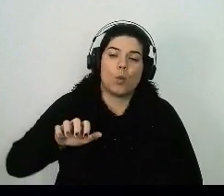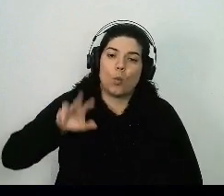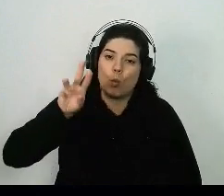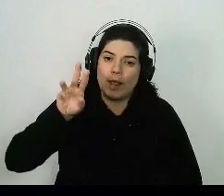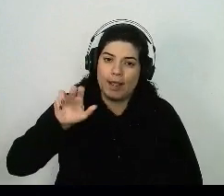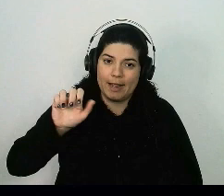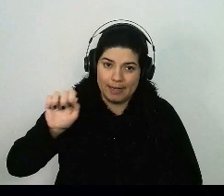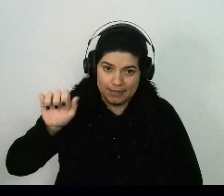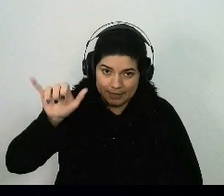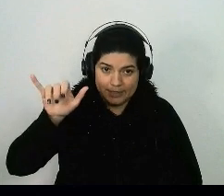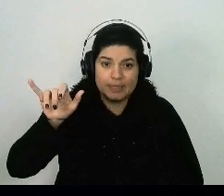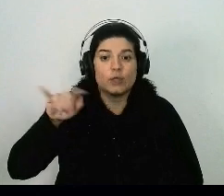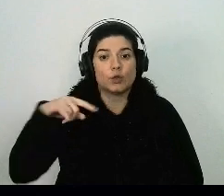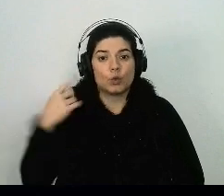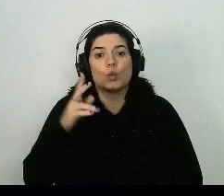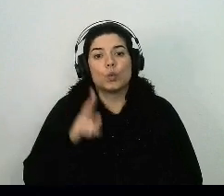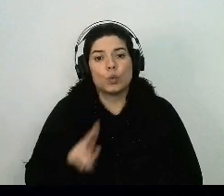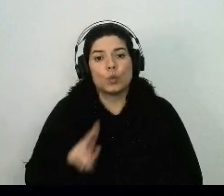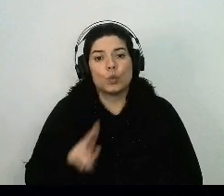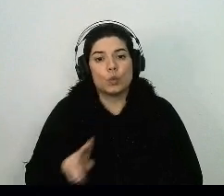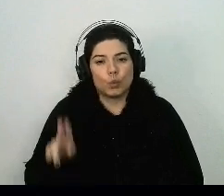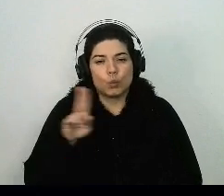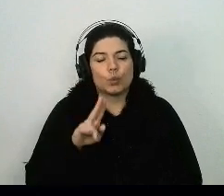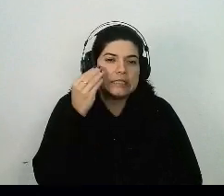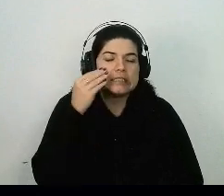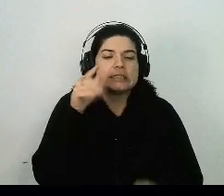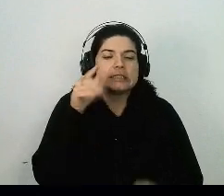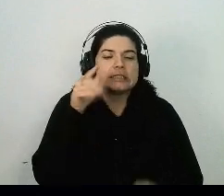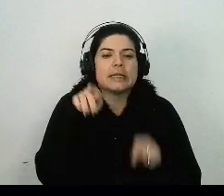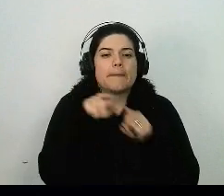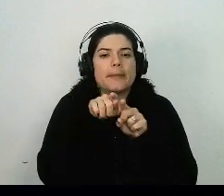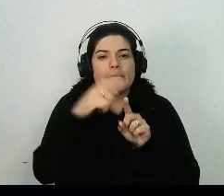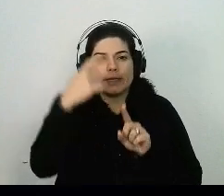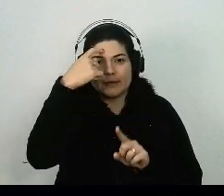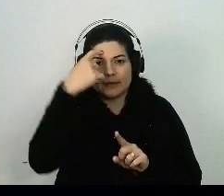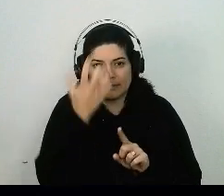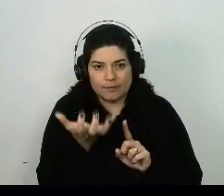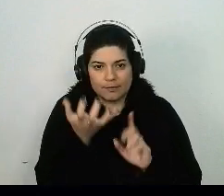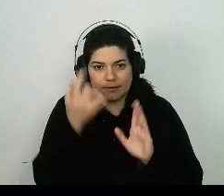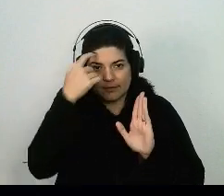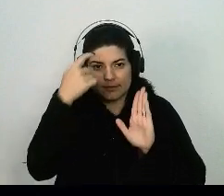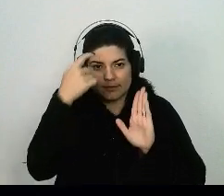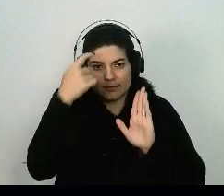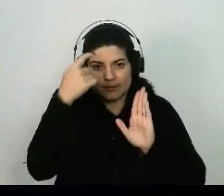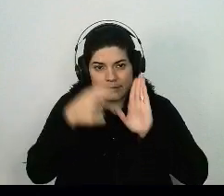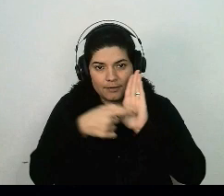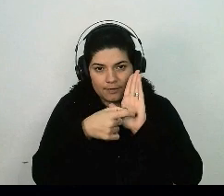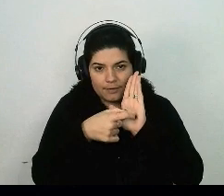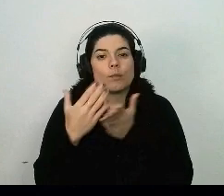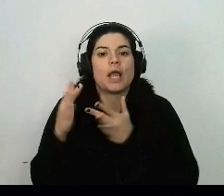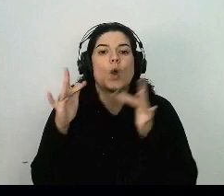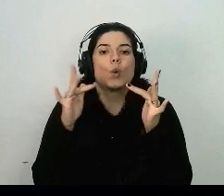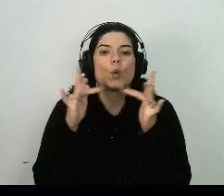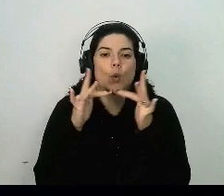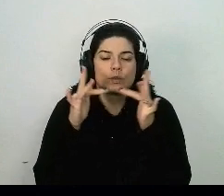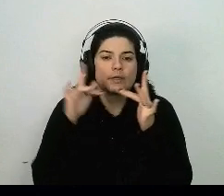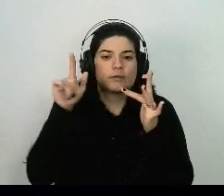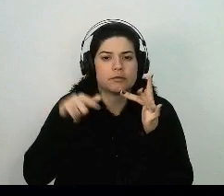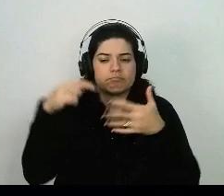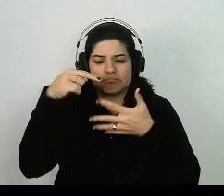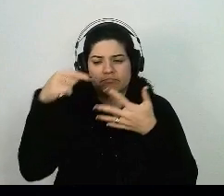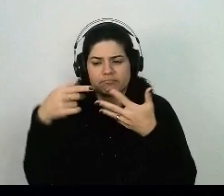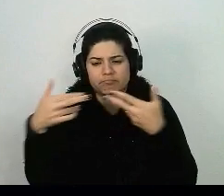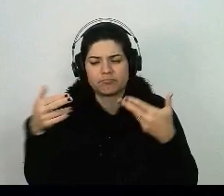inteligência artificial também, machine learning, todos esses processos, tá? Então foi aí que eu comecei a ter contato com essas questões e a importância da